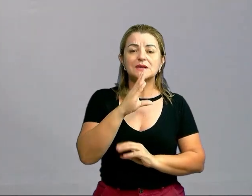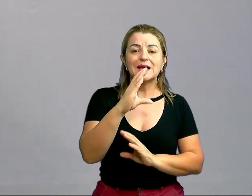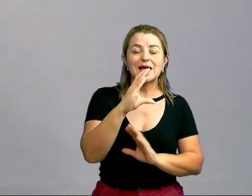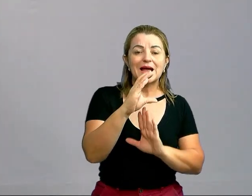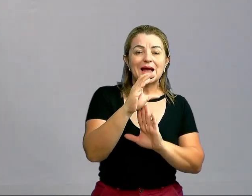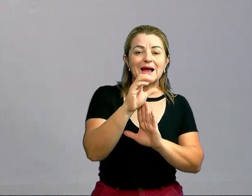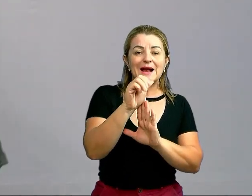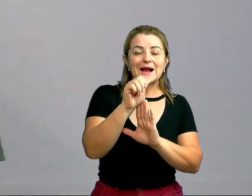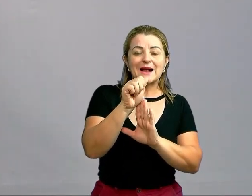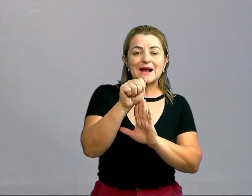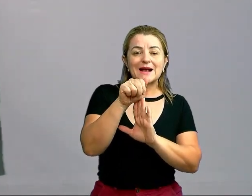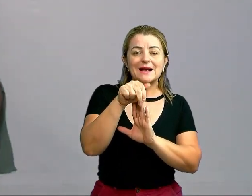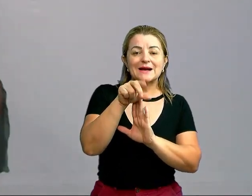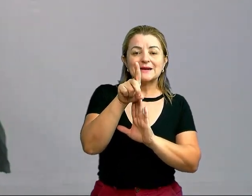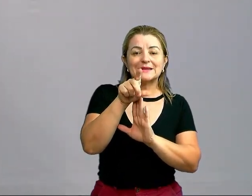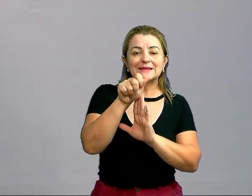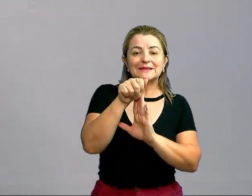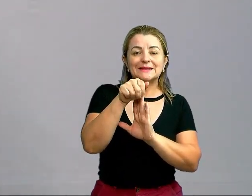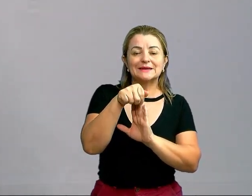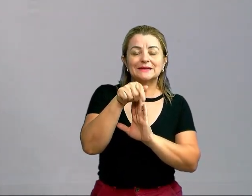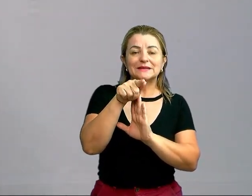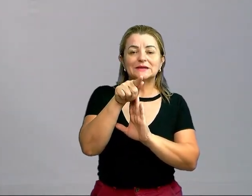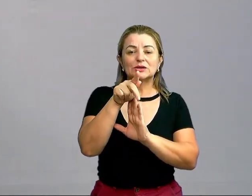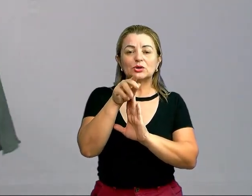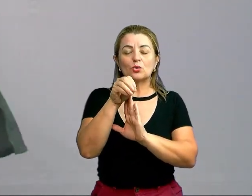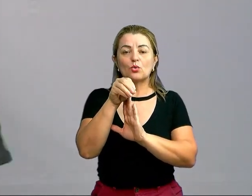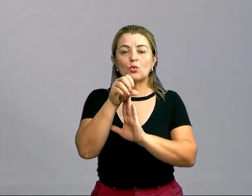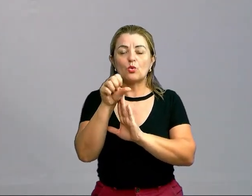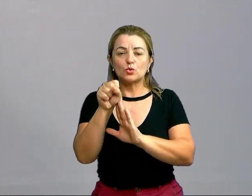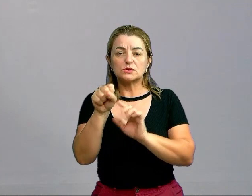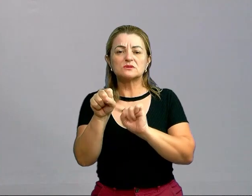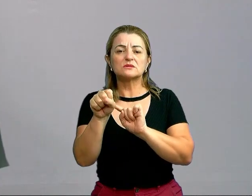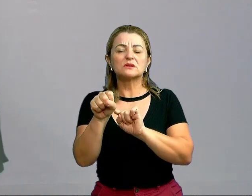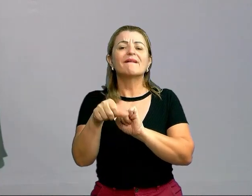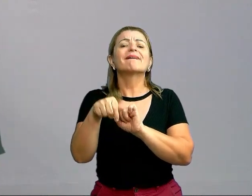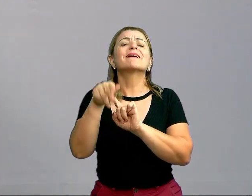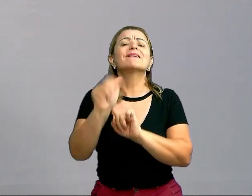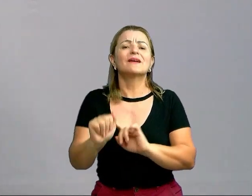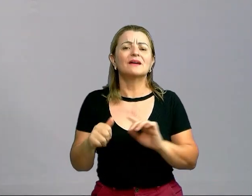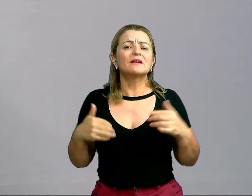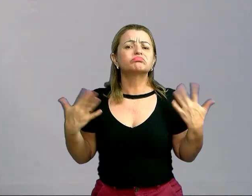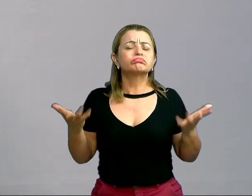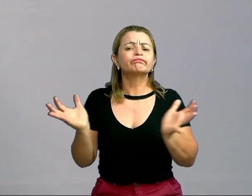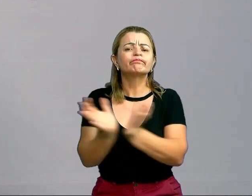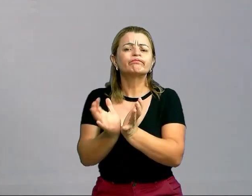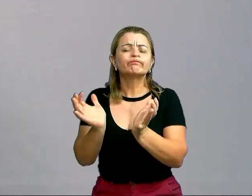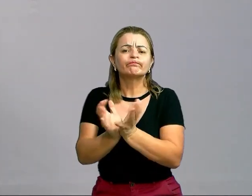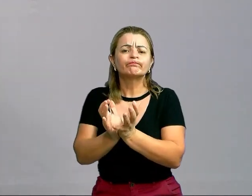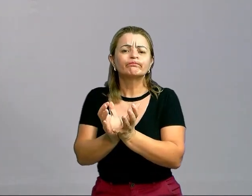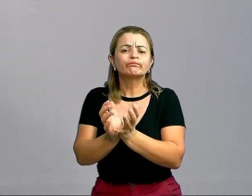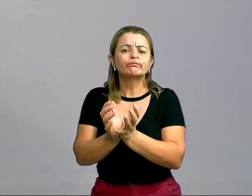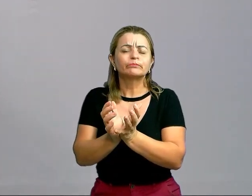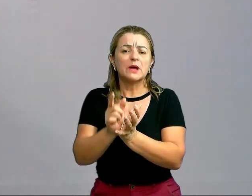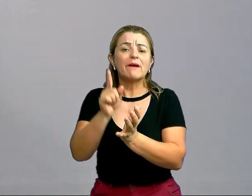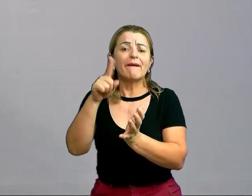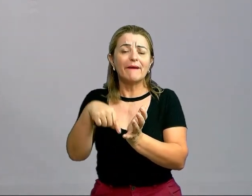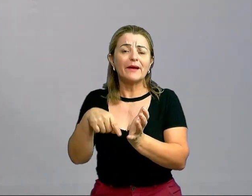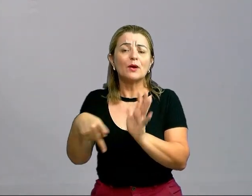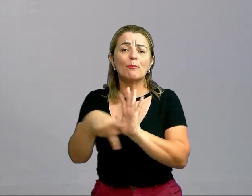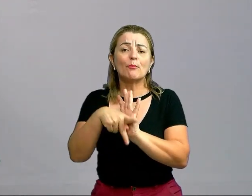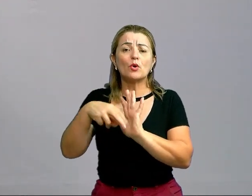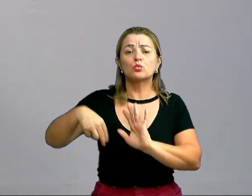nome, candangos. Quem eram os candangos, professora? Eram nordestinos, pessoas que vinham também